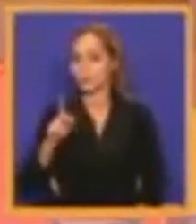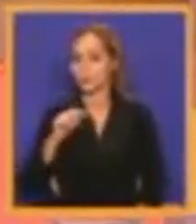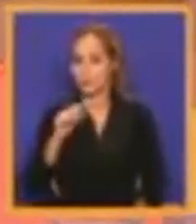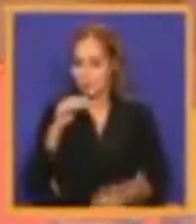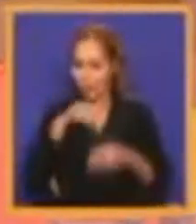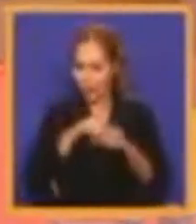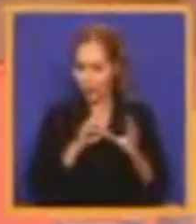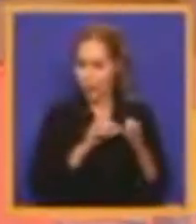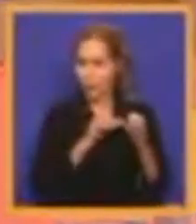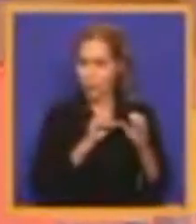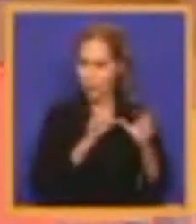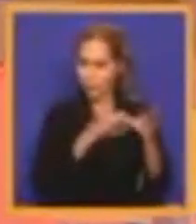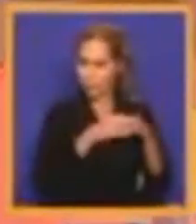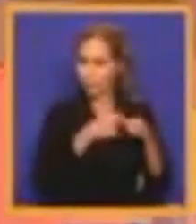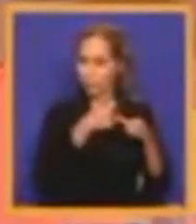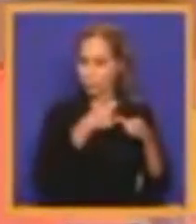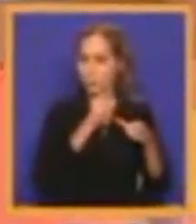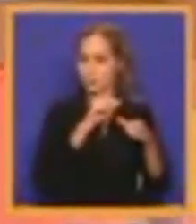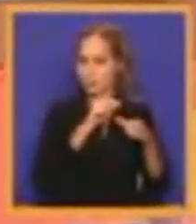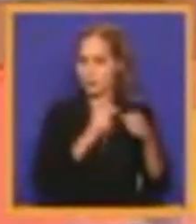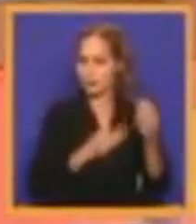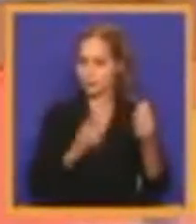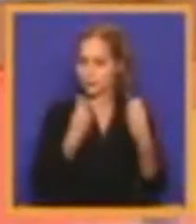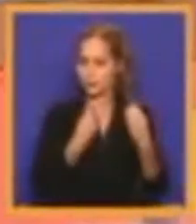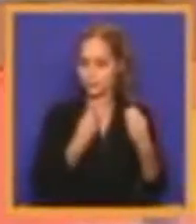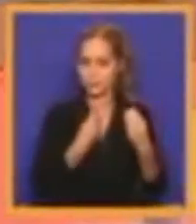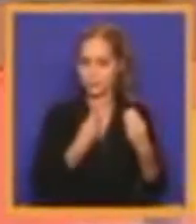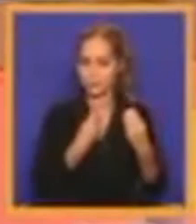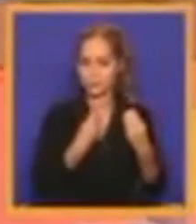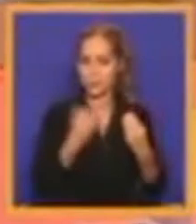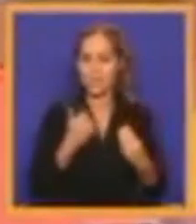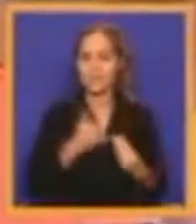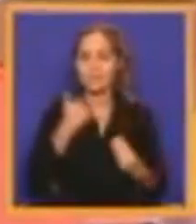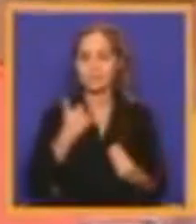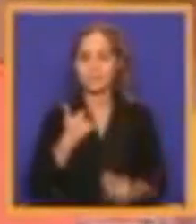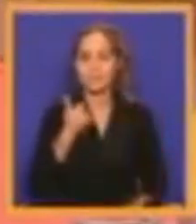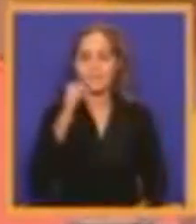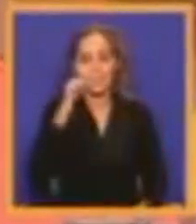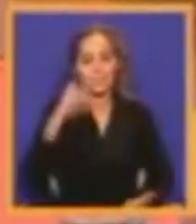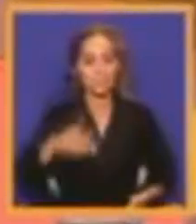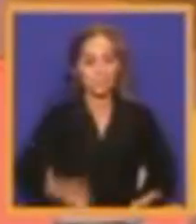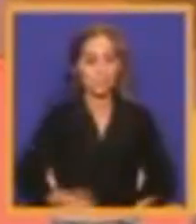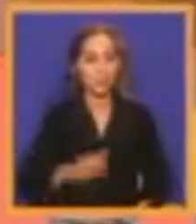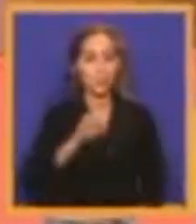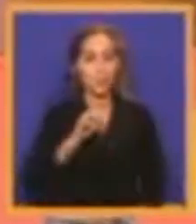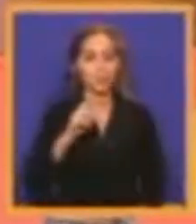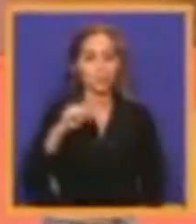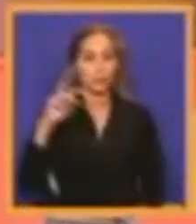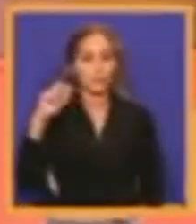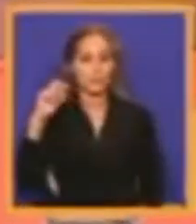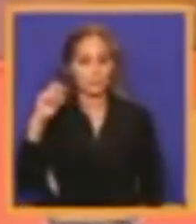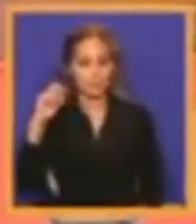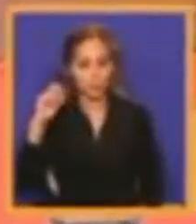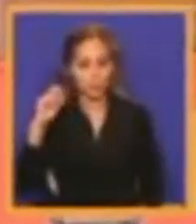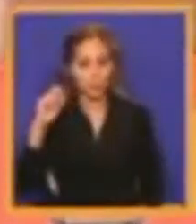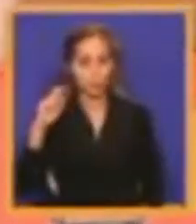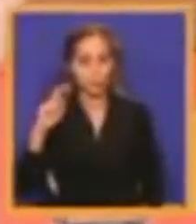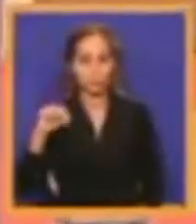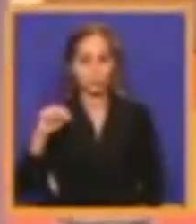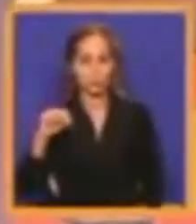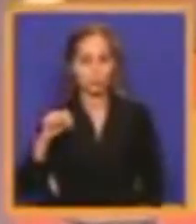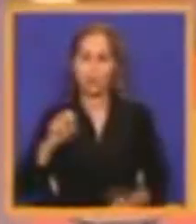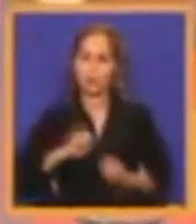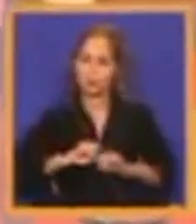deste primeiro ranking, deste primeiro grupo. Logo a seguir, vêm os nascidos entre 8 e 13 de junho.